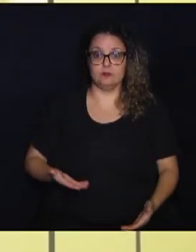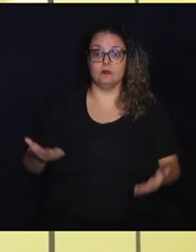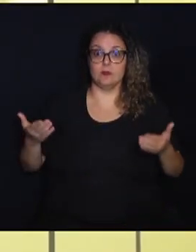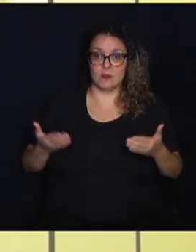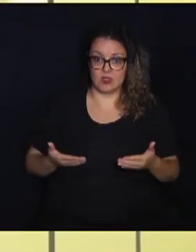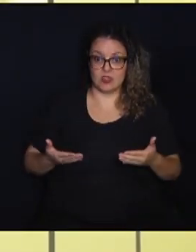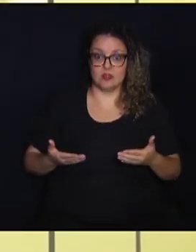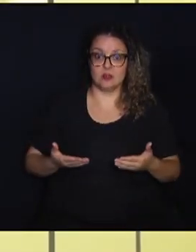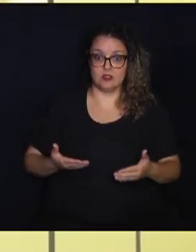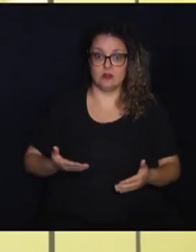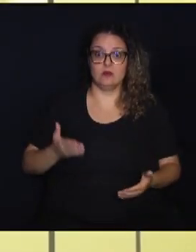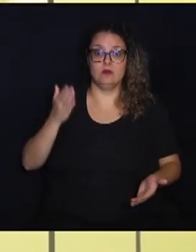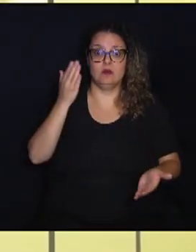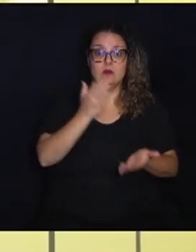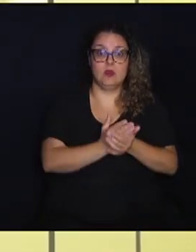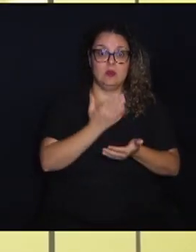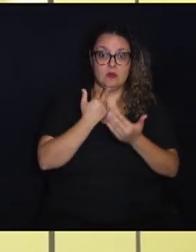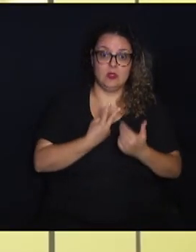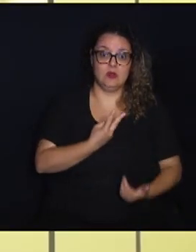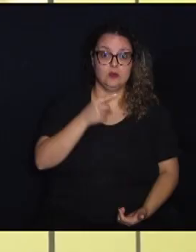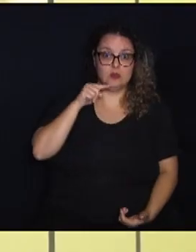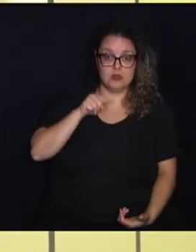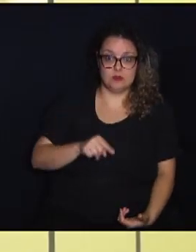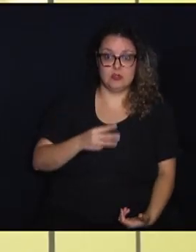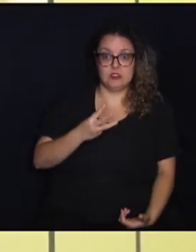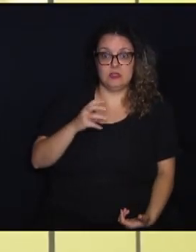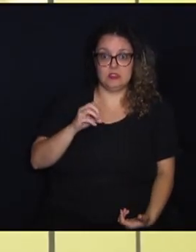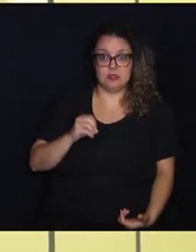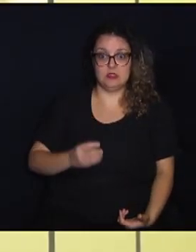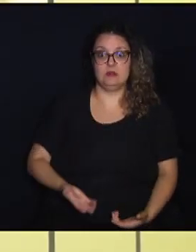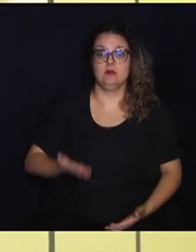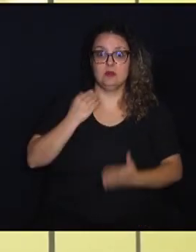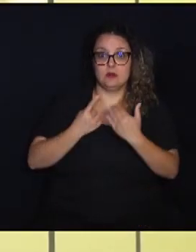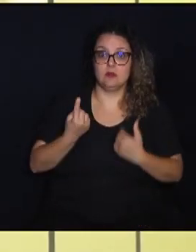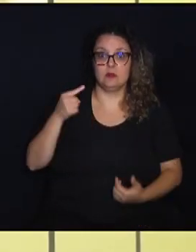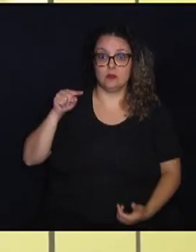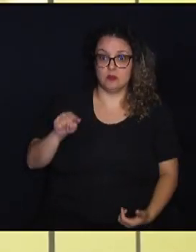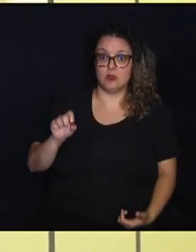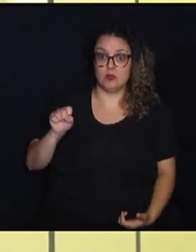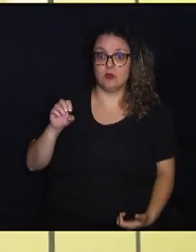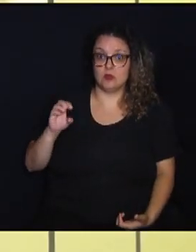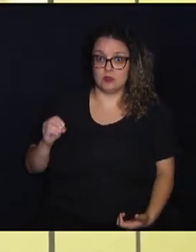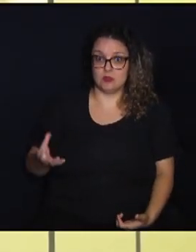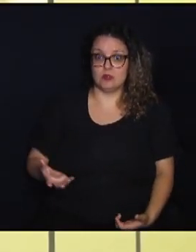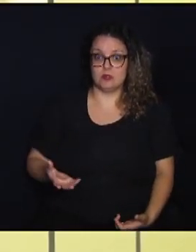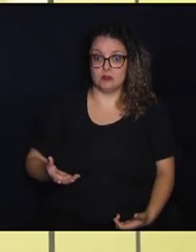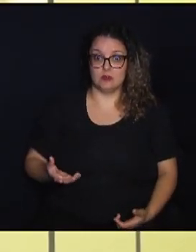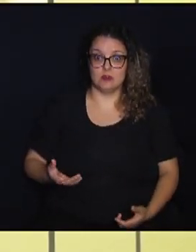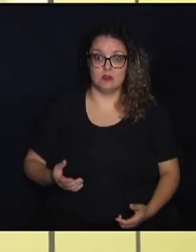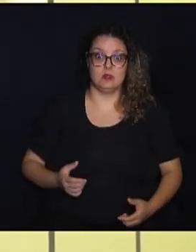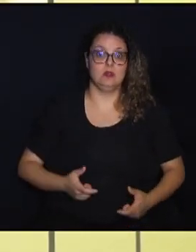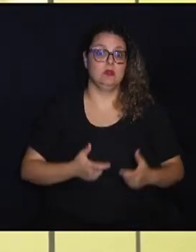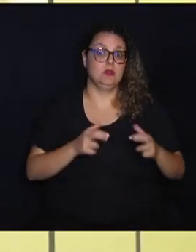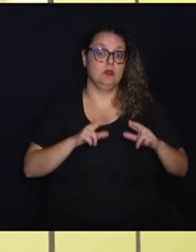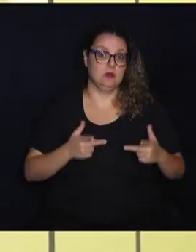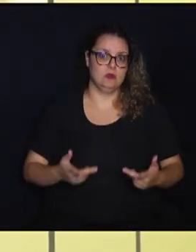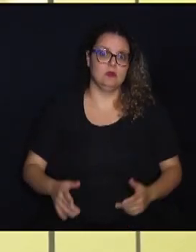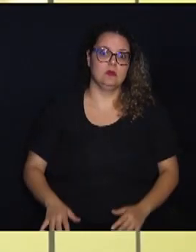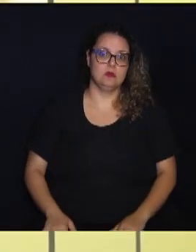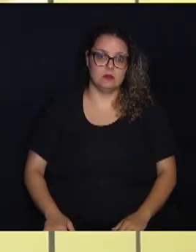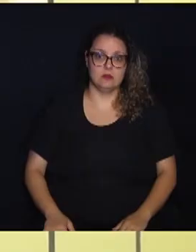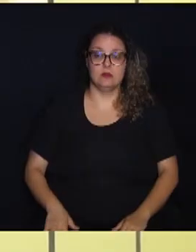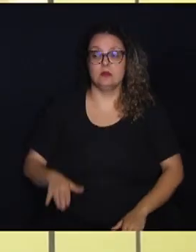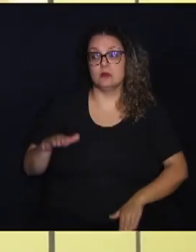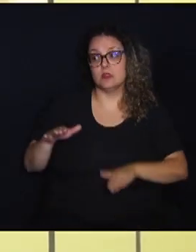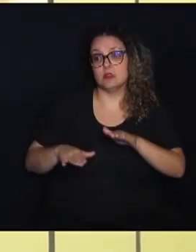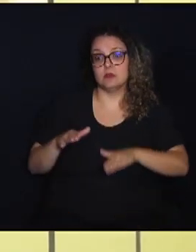agora você vai parar de comer 2.300 calorias, você vai comer 1.800. É muito essa diferença? Entendeu? Depende,